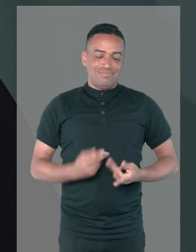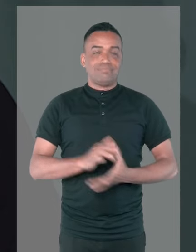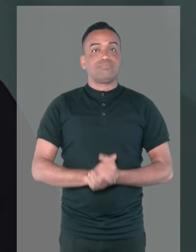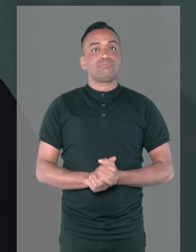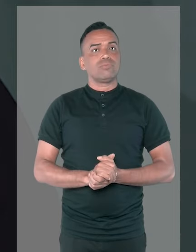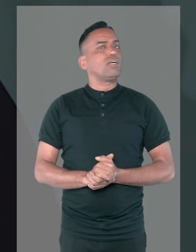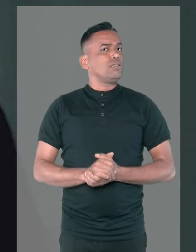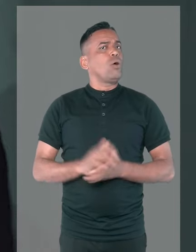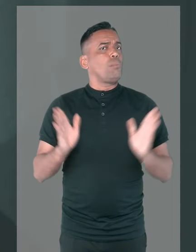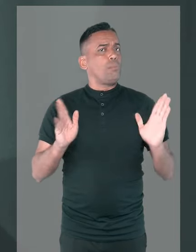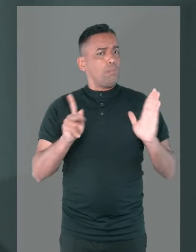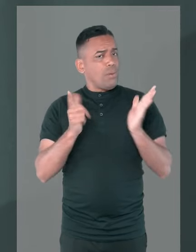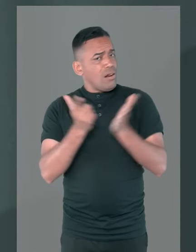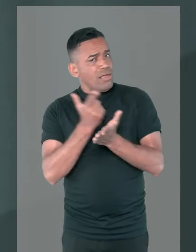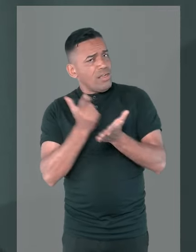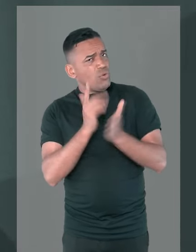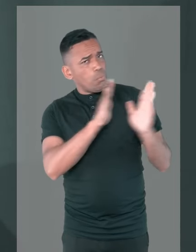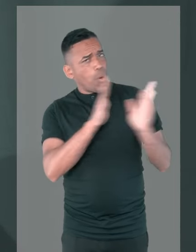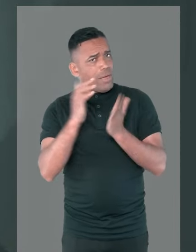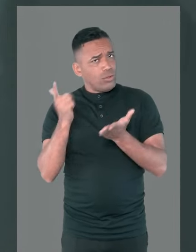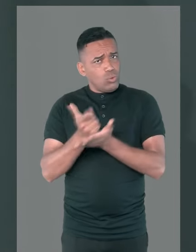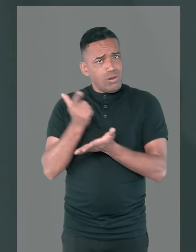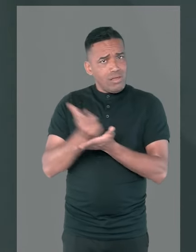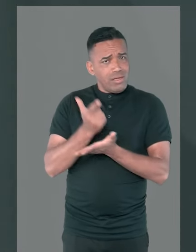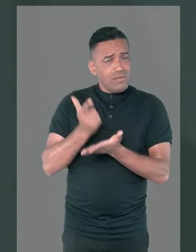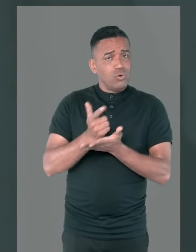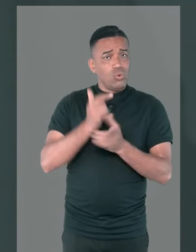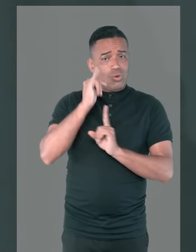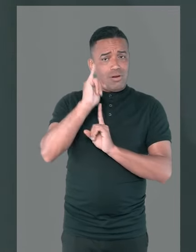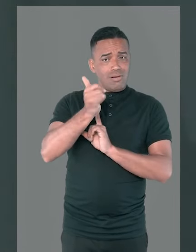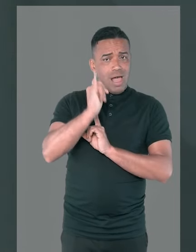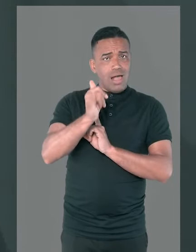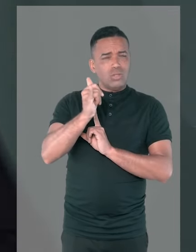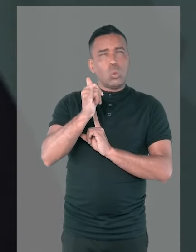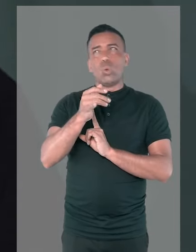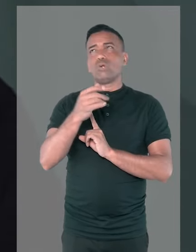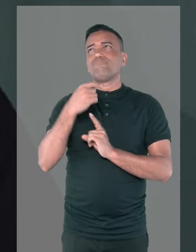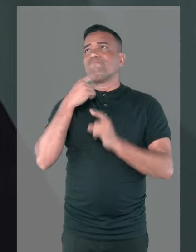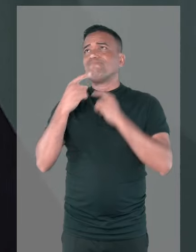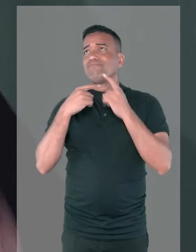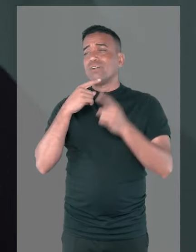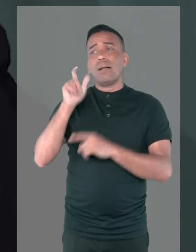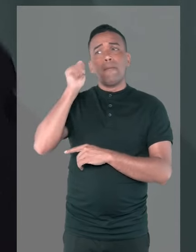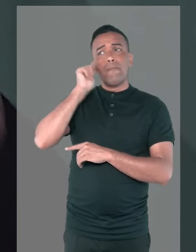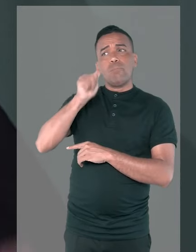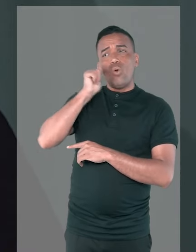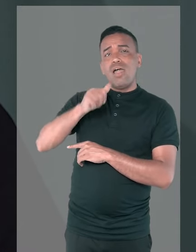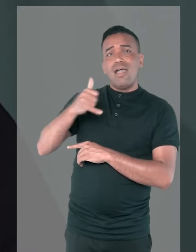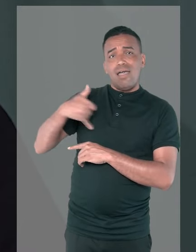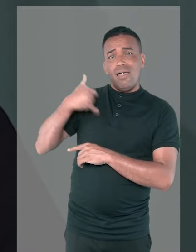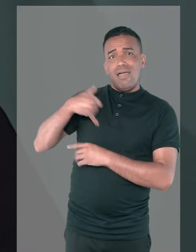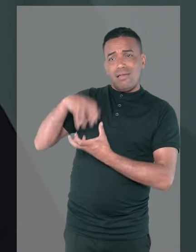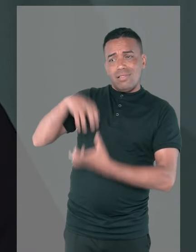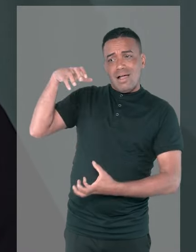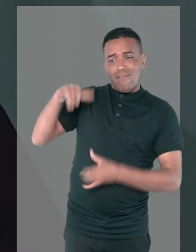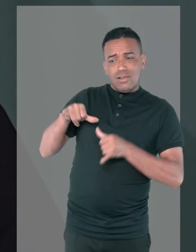Numa determinada passagem do livro, por exemplo, o narrador se pergunta, né, a velhinha que vai ao